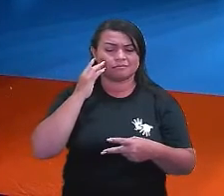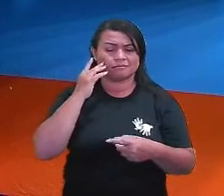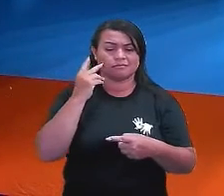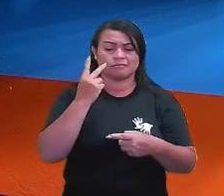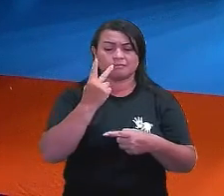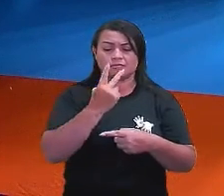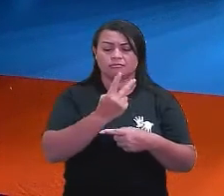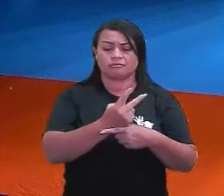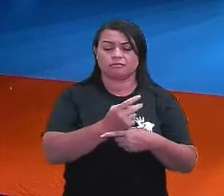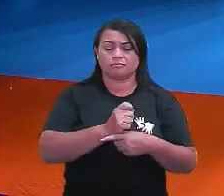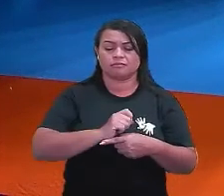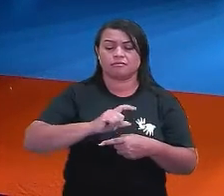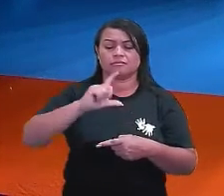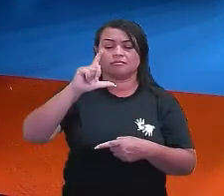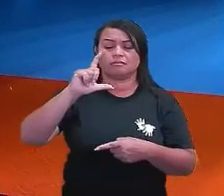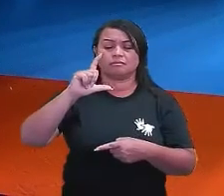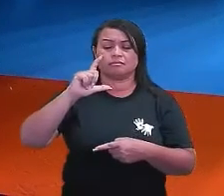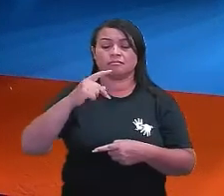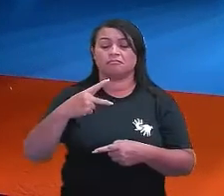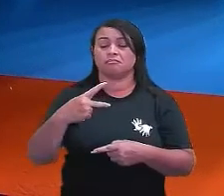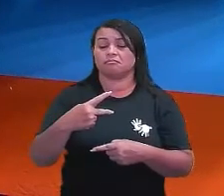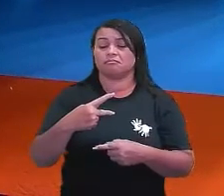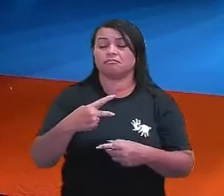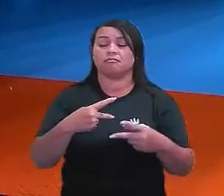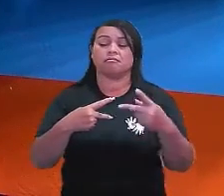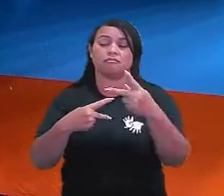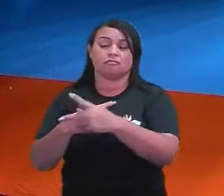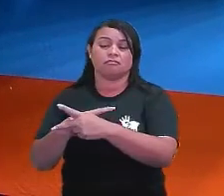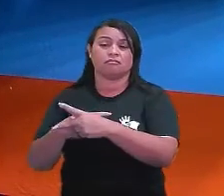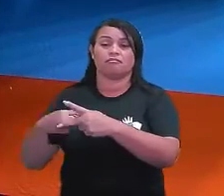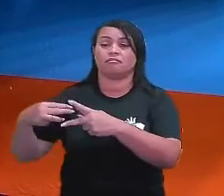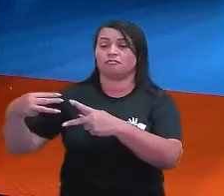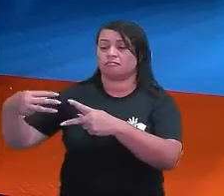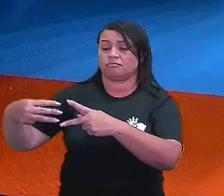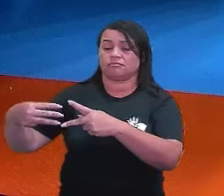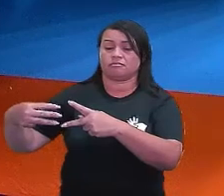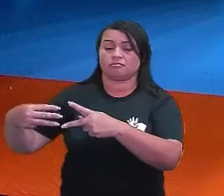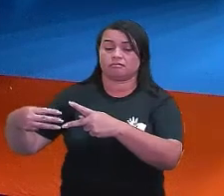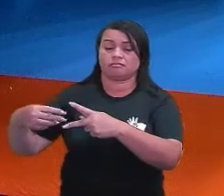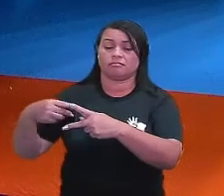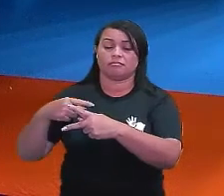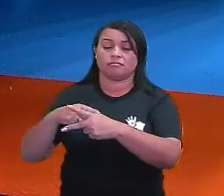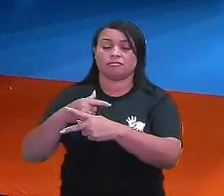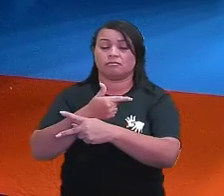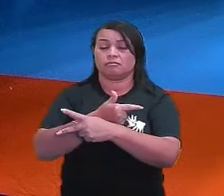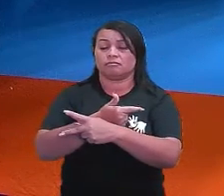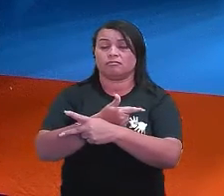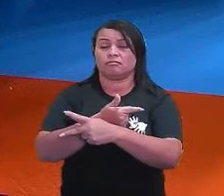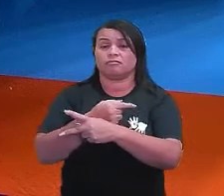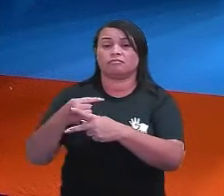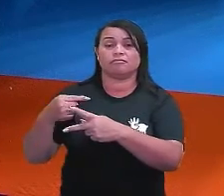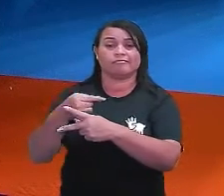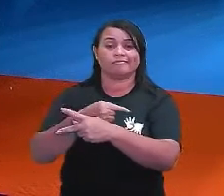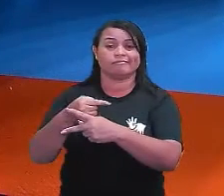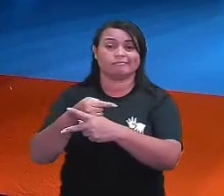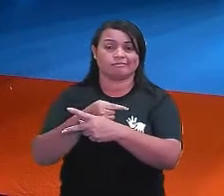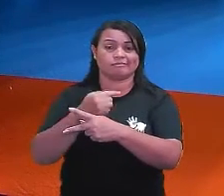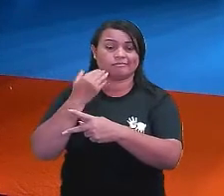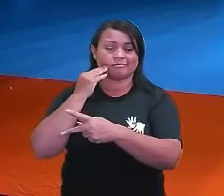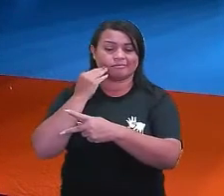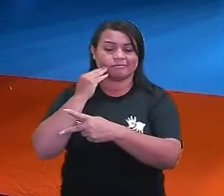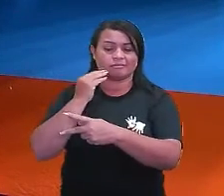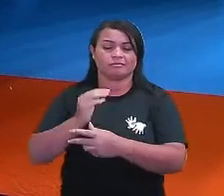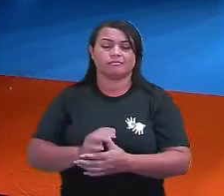é menor que o 3? É menor, né? Então, se é menor, a pontinha do símbolo fica virado para o número